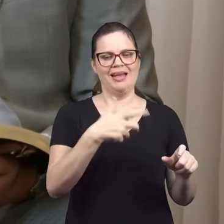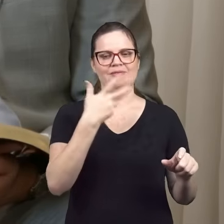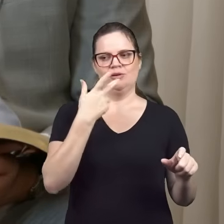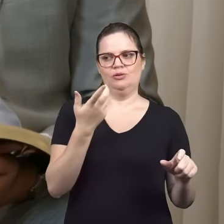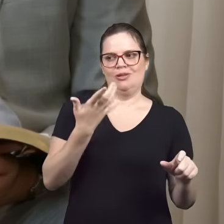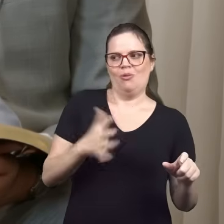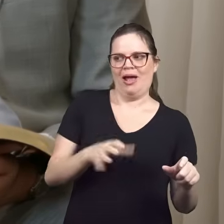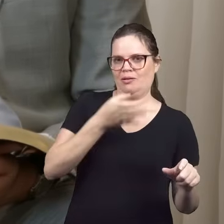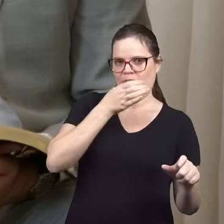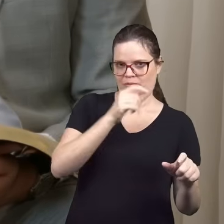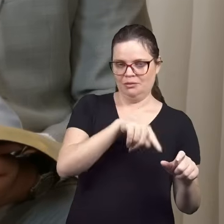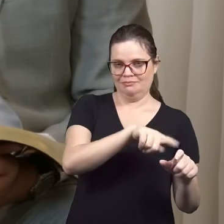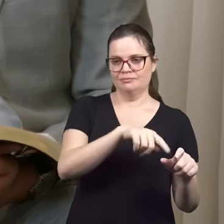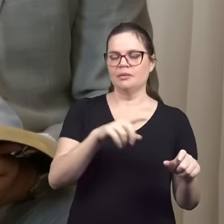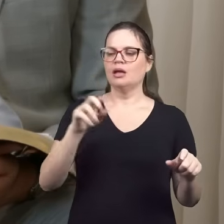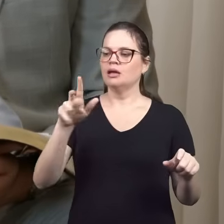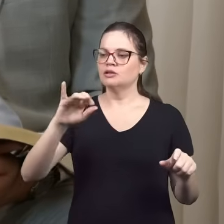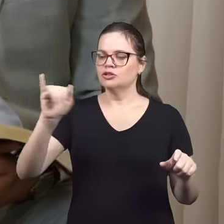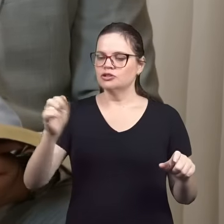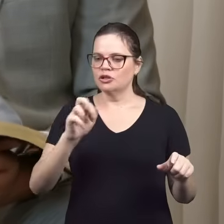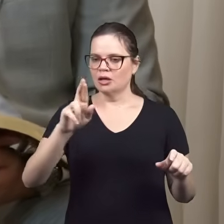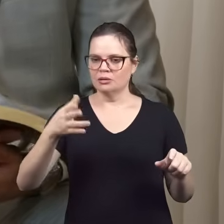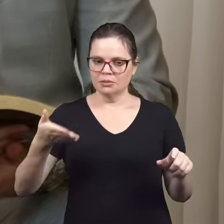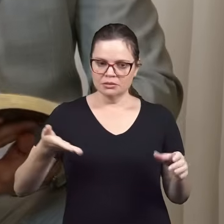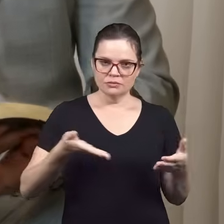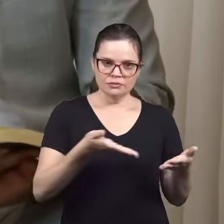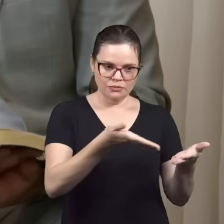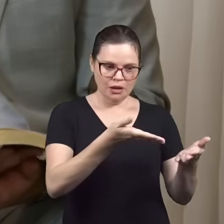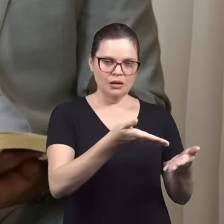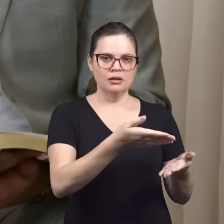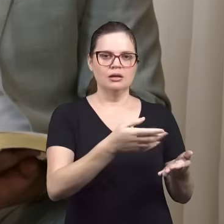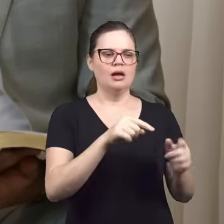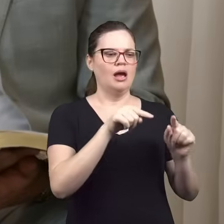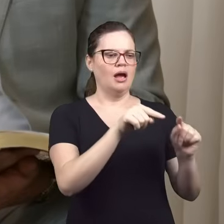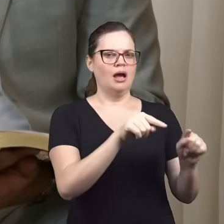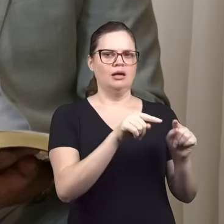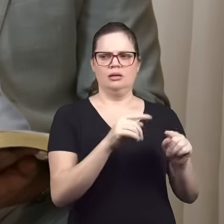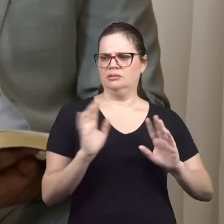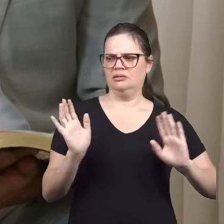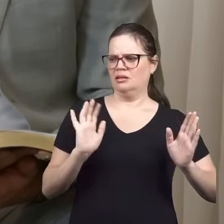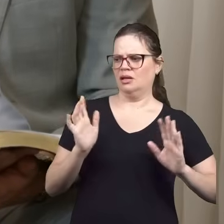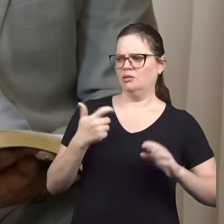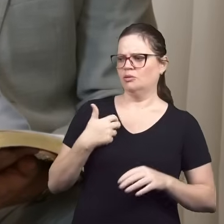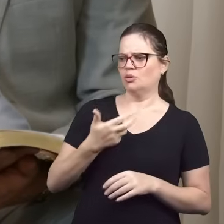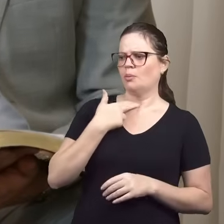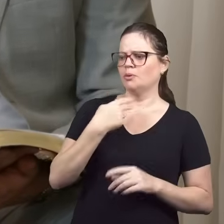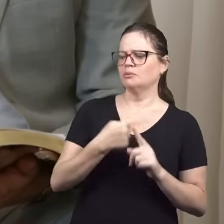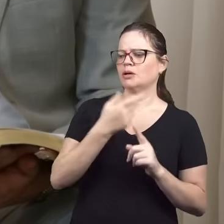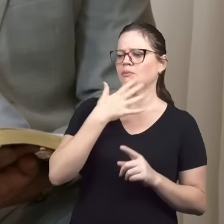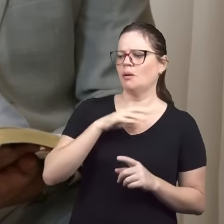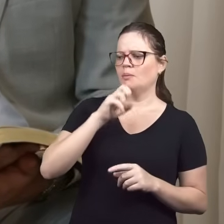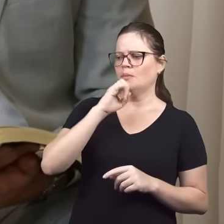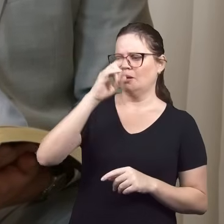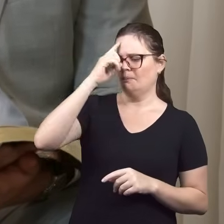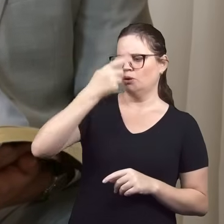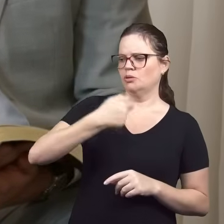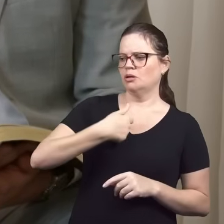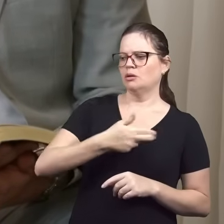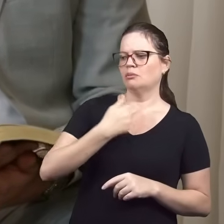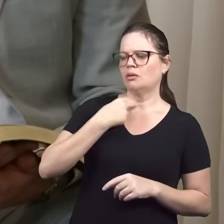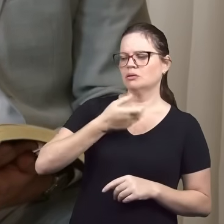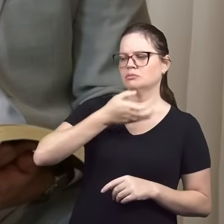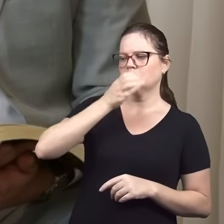povo que até os recabitas, eles guardavam aquilo que eles tinham sido ensinados, mostraram fidelidade